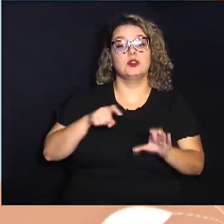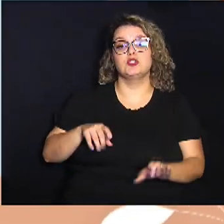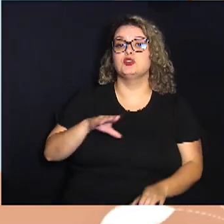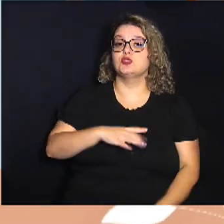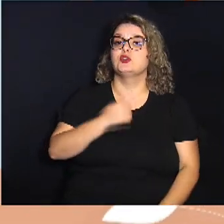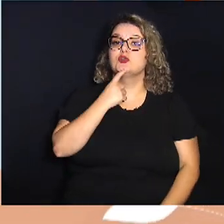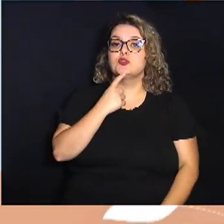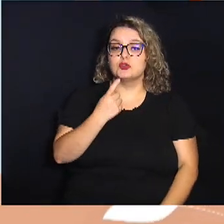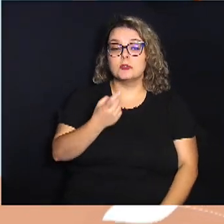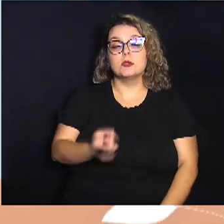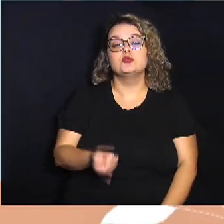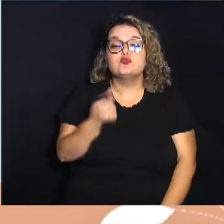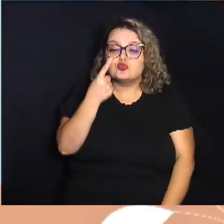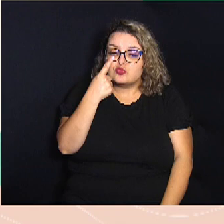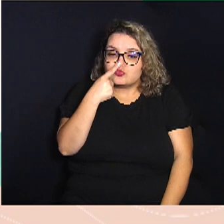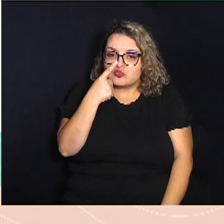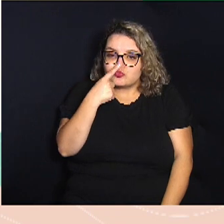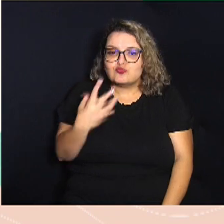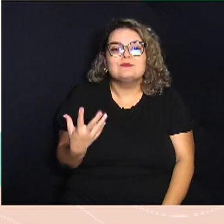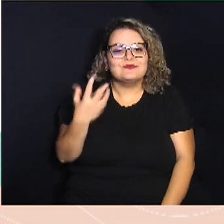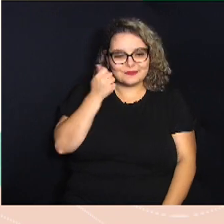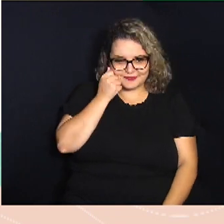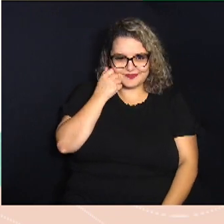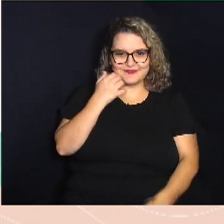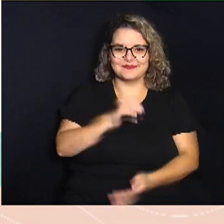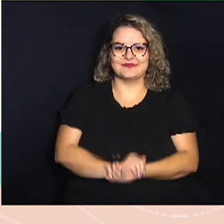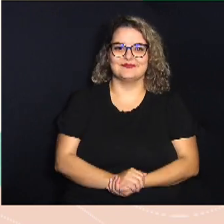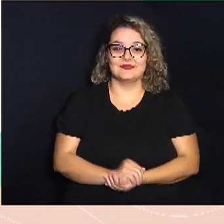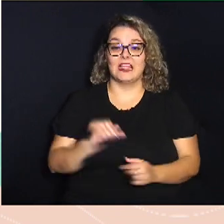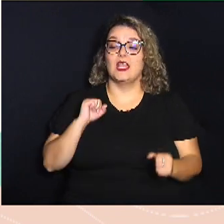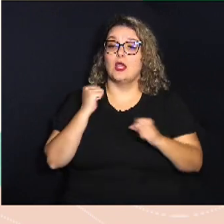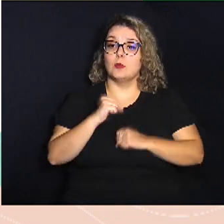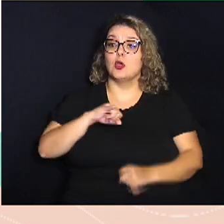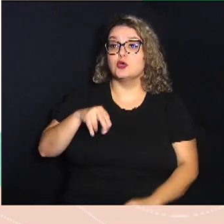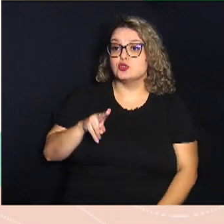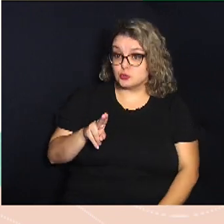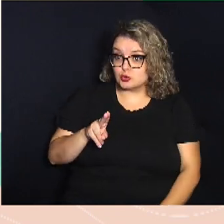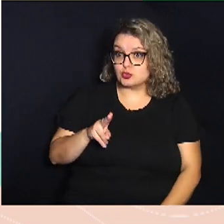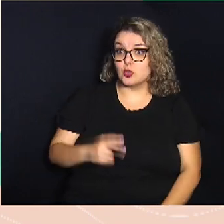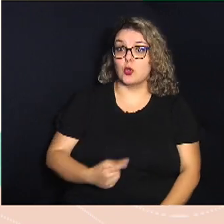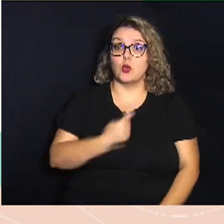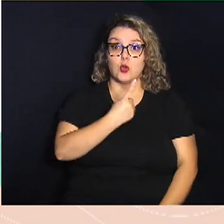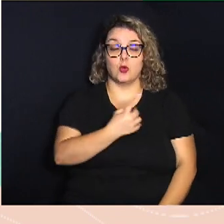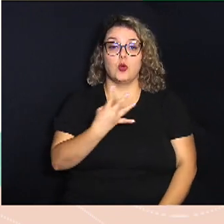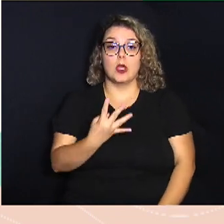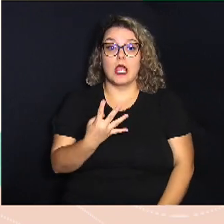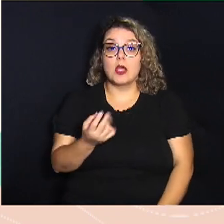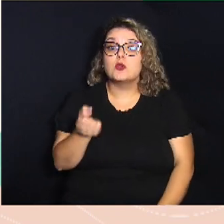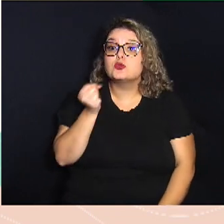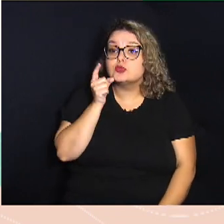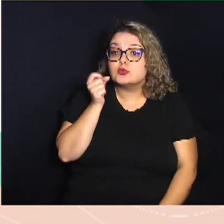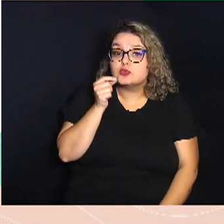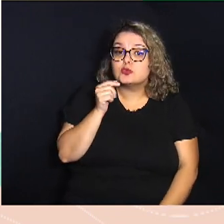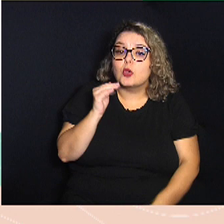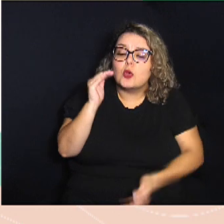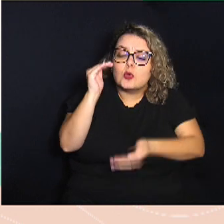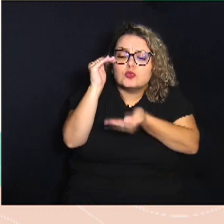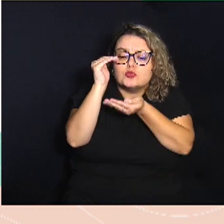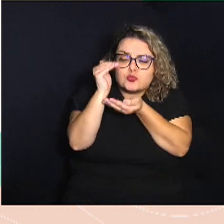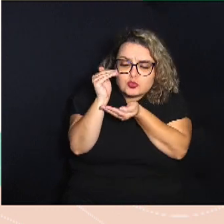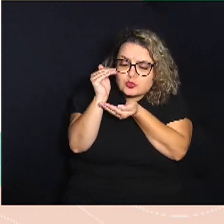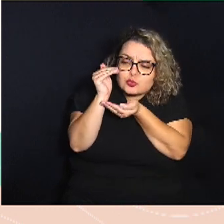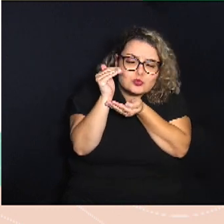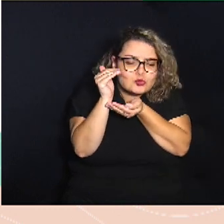focinhos para serem adotados. A protetora Ju está com 14 gatinhos filhotes, todos